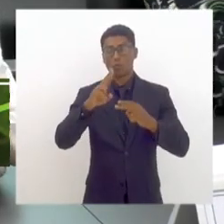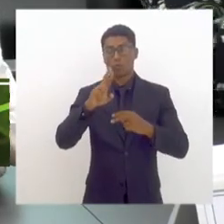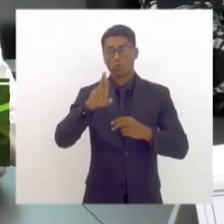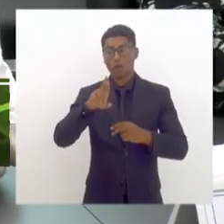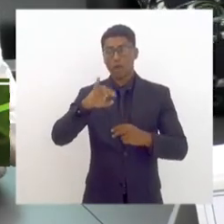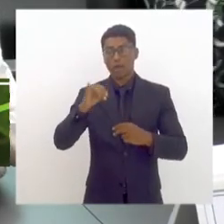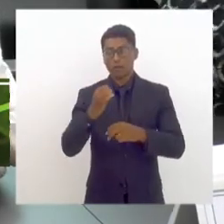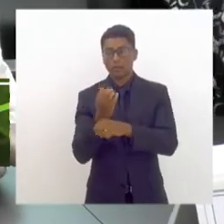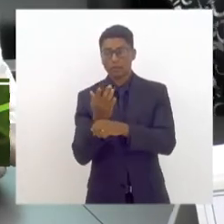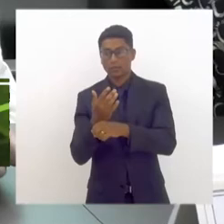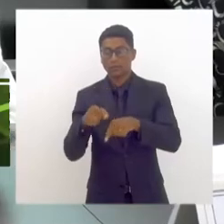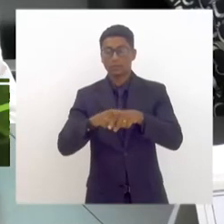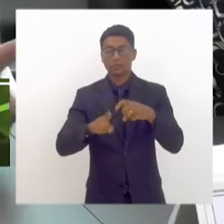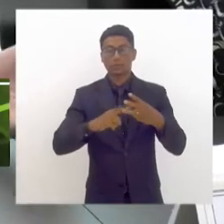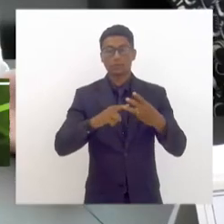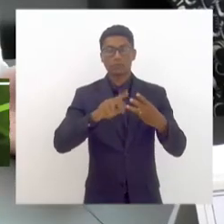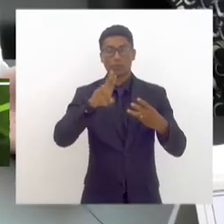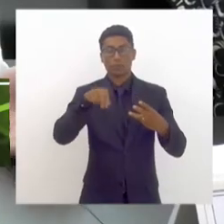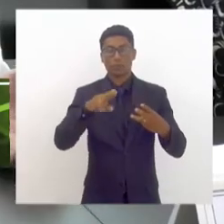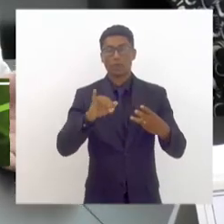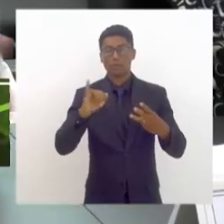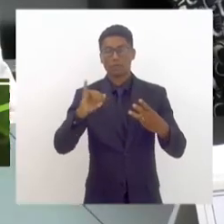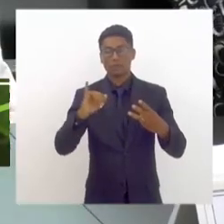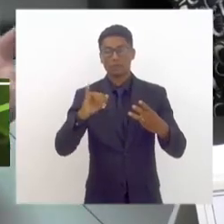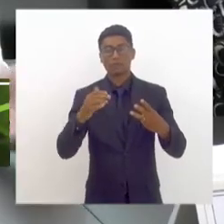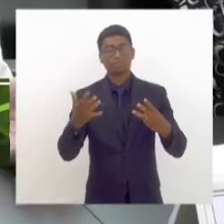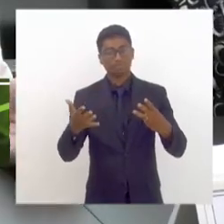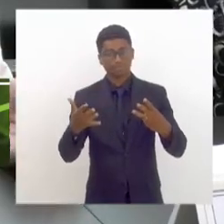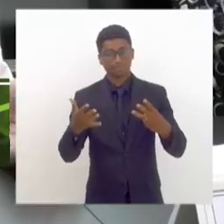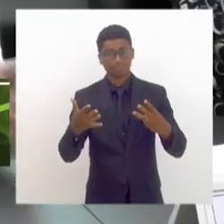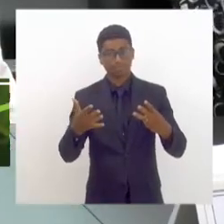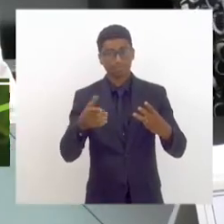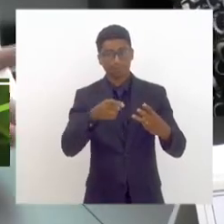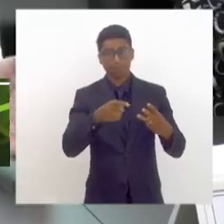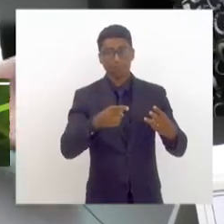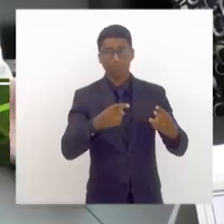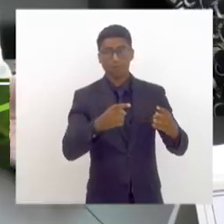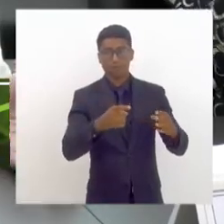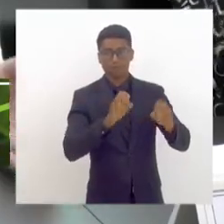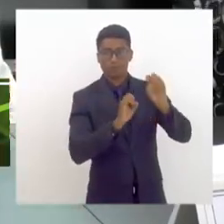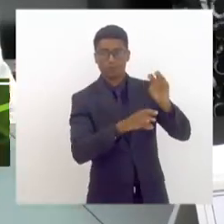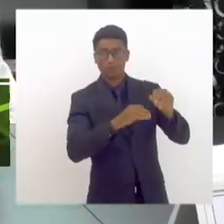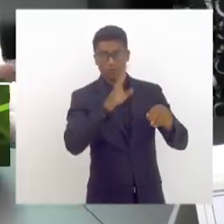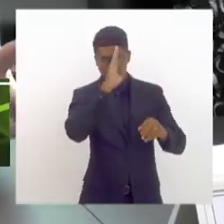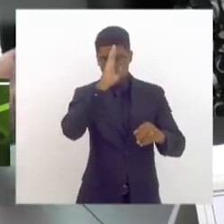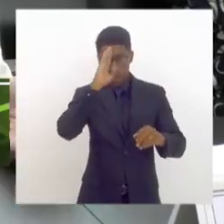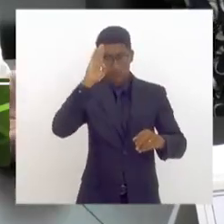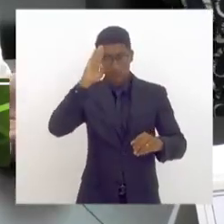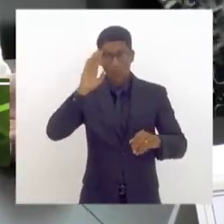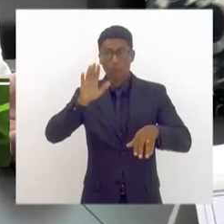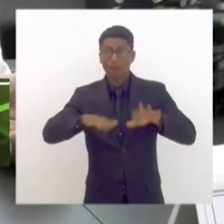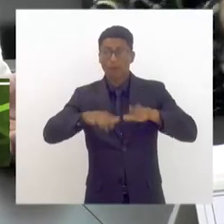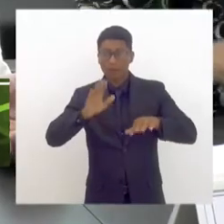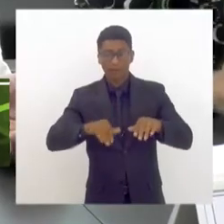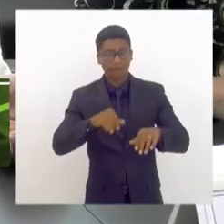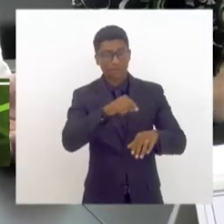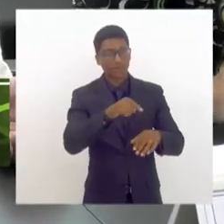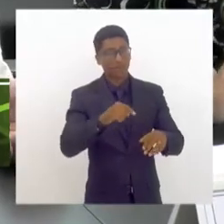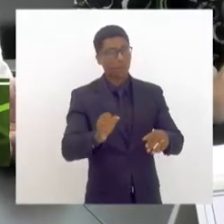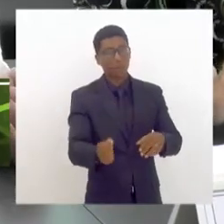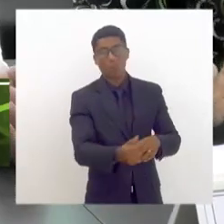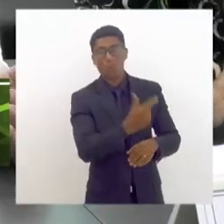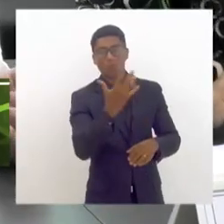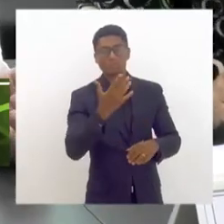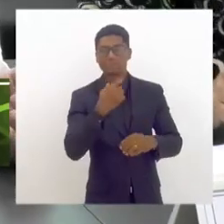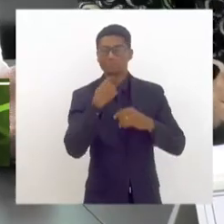superior e nem sempre a gente vai ter essa mão de obra, né, do superior e do técnico, e nem sempre a gente vai ter essa